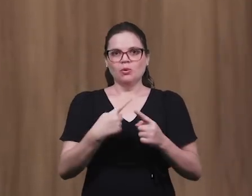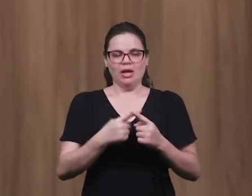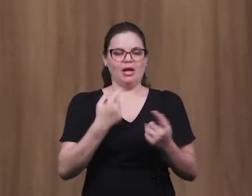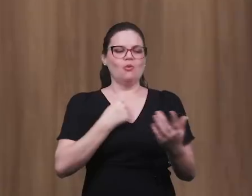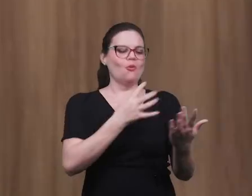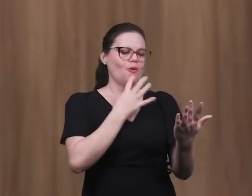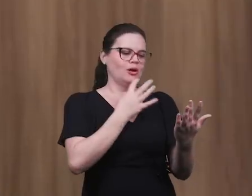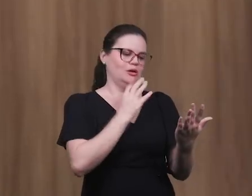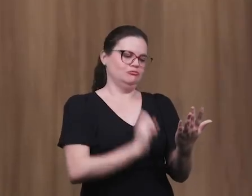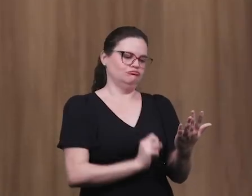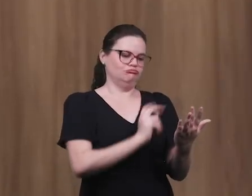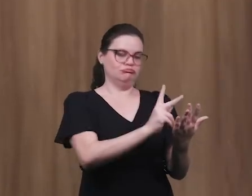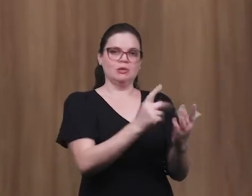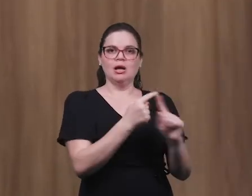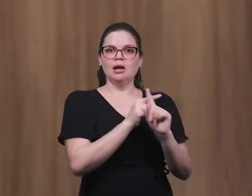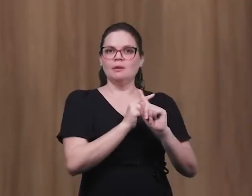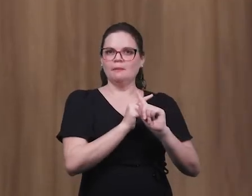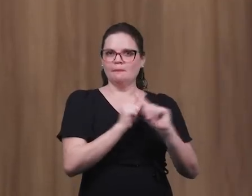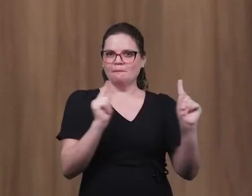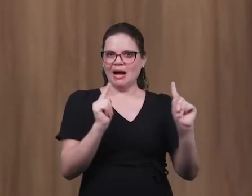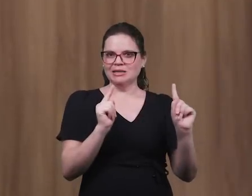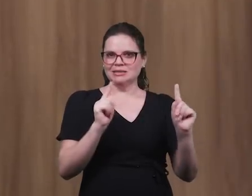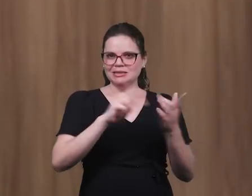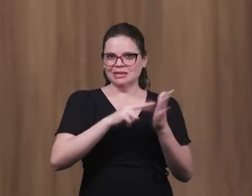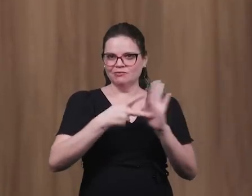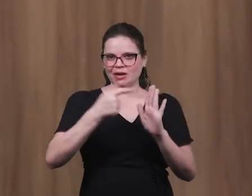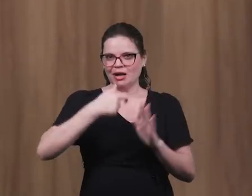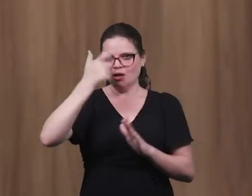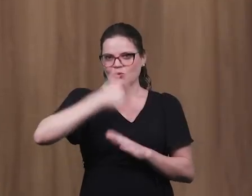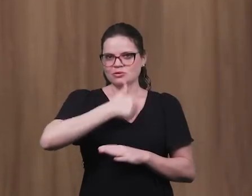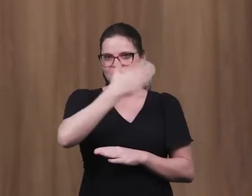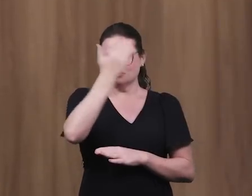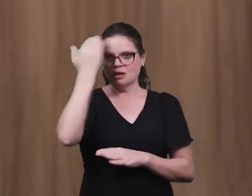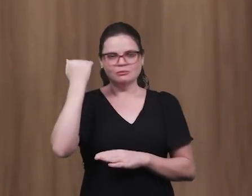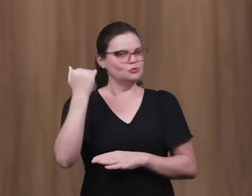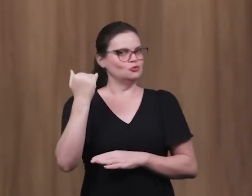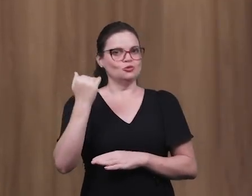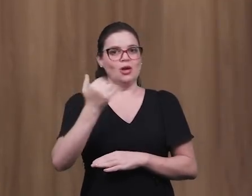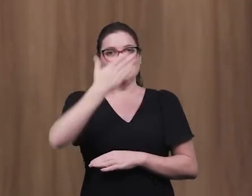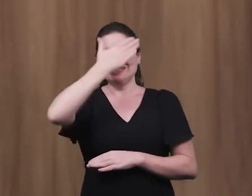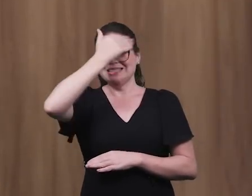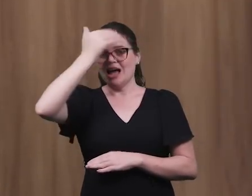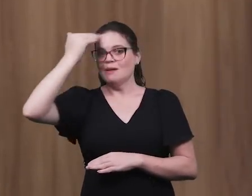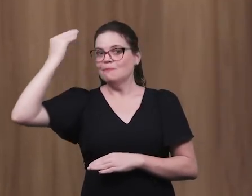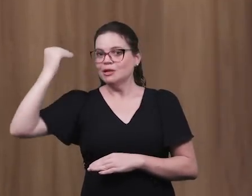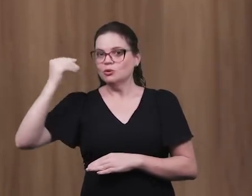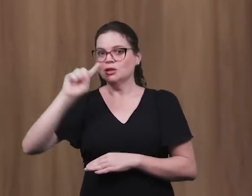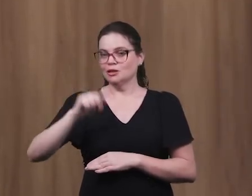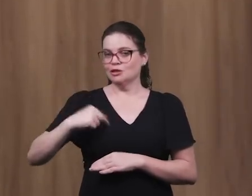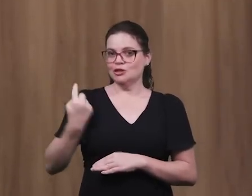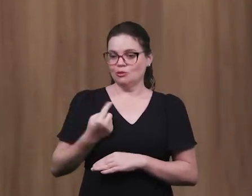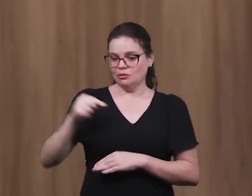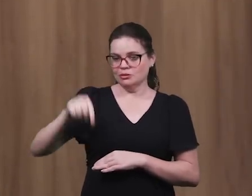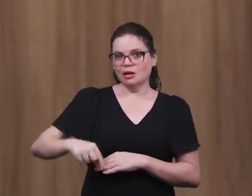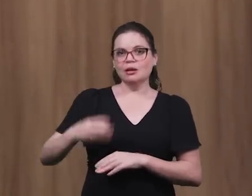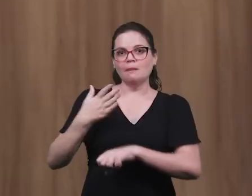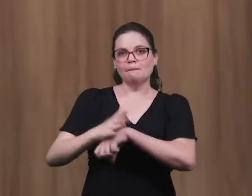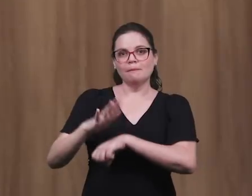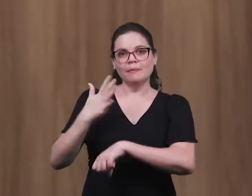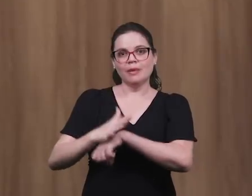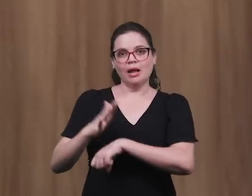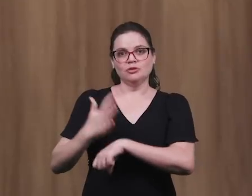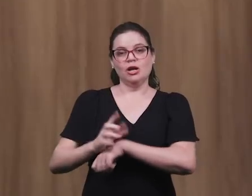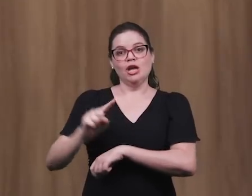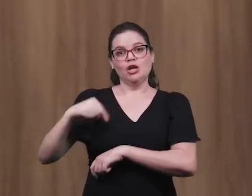conhecer é ser sábio. Na verdade, a sabedoria, e a sabedoria que nós tratamos aqui, é uma sabedoria